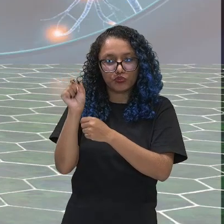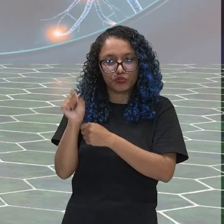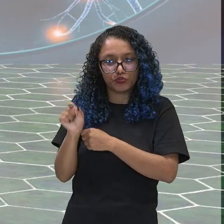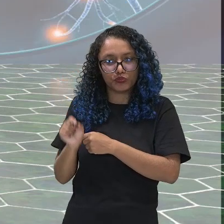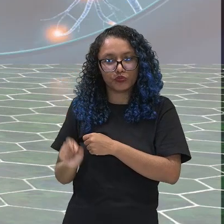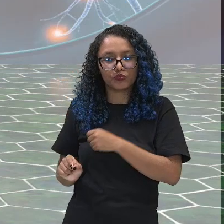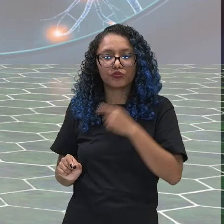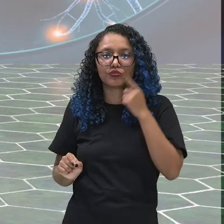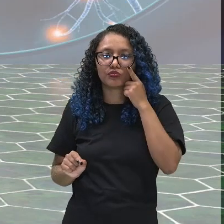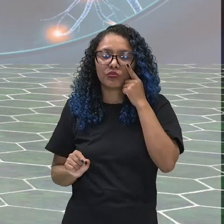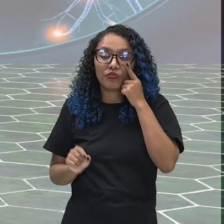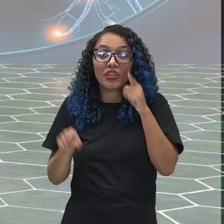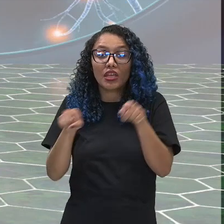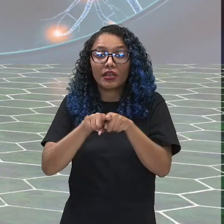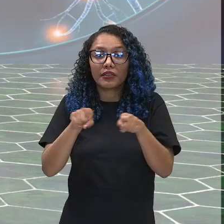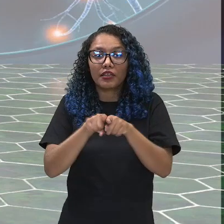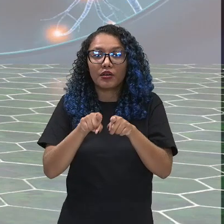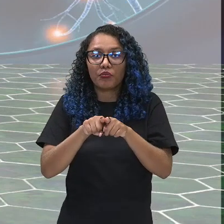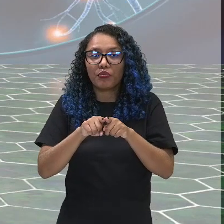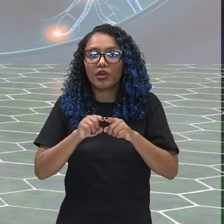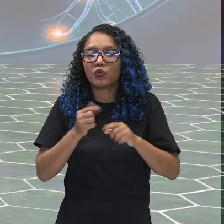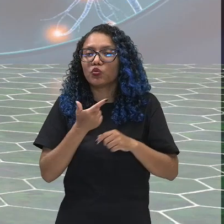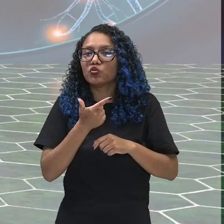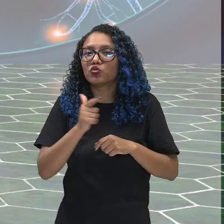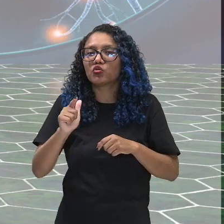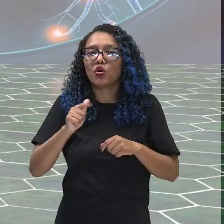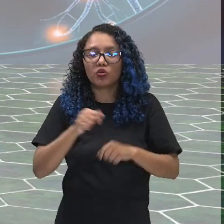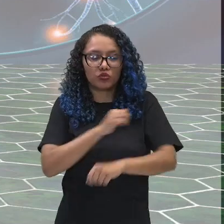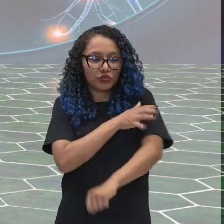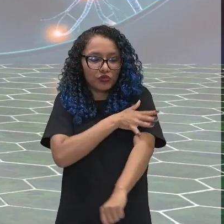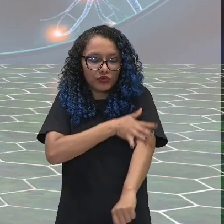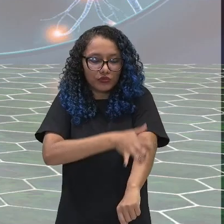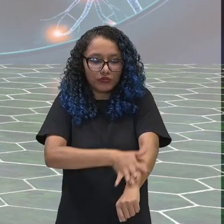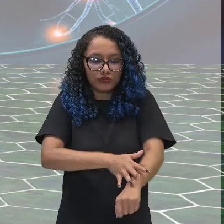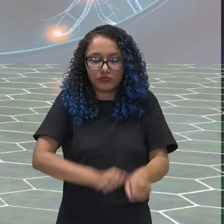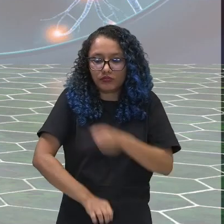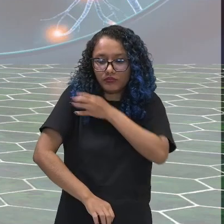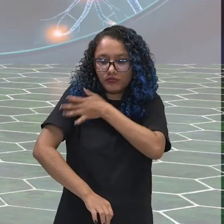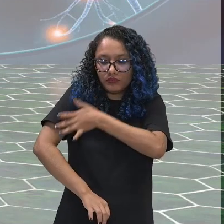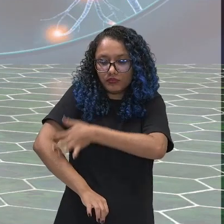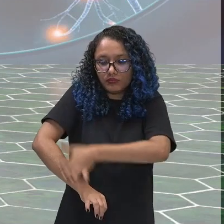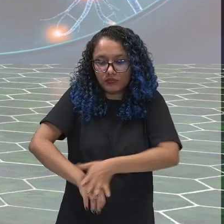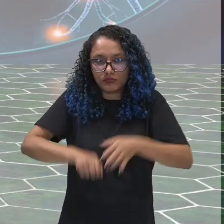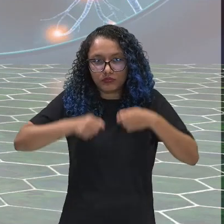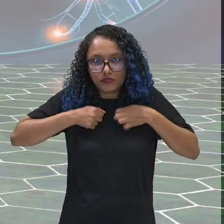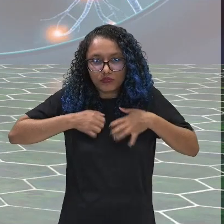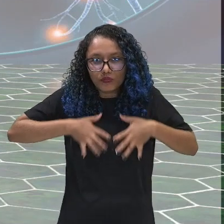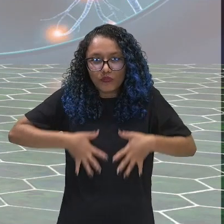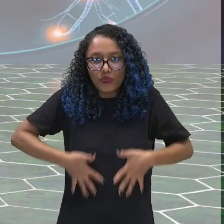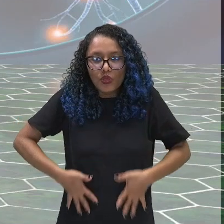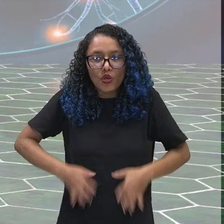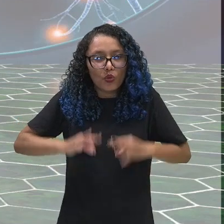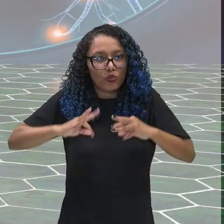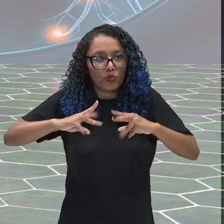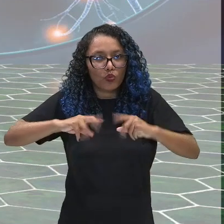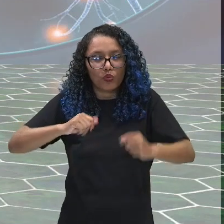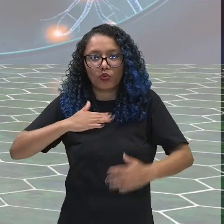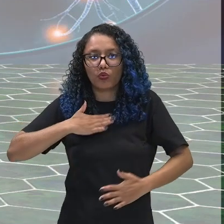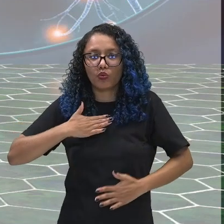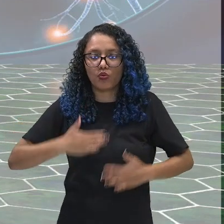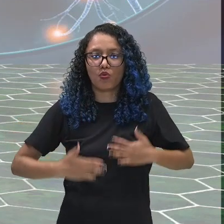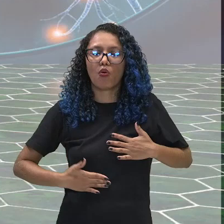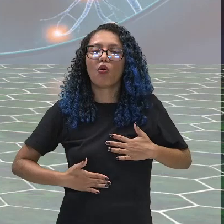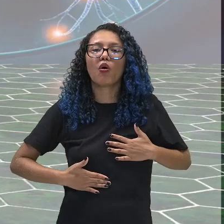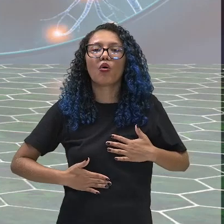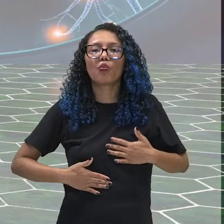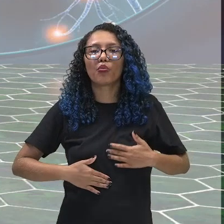E todos os nervos que estão ramificados pelo corpo, todos esses são sistema